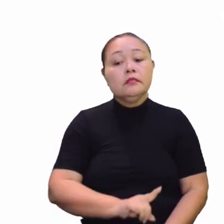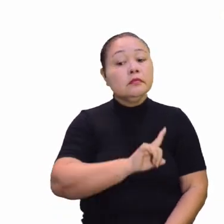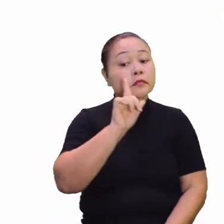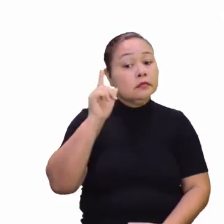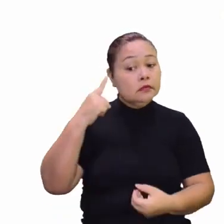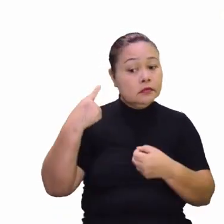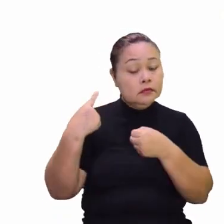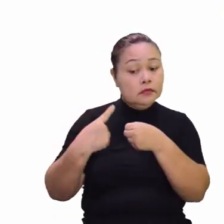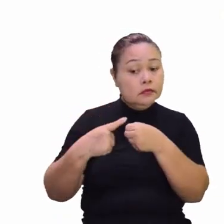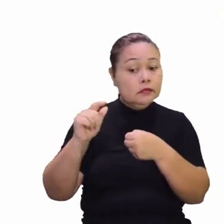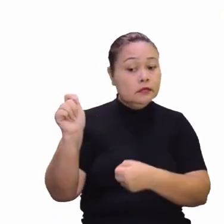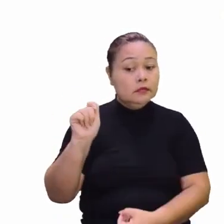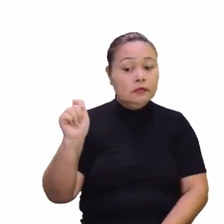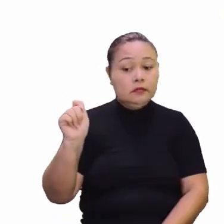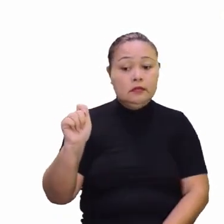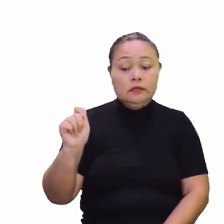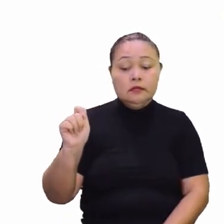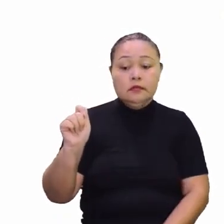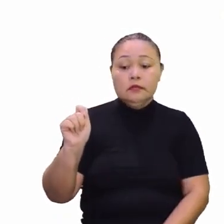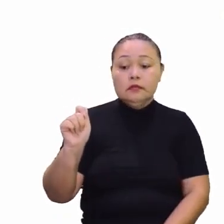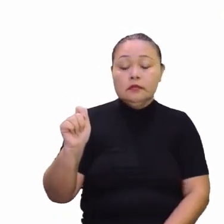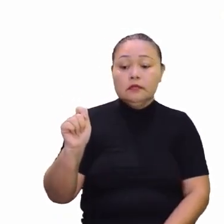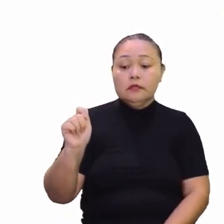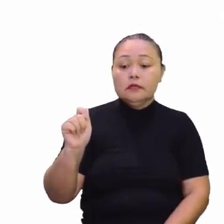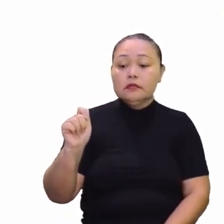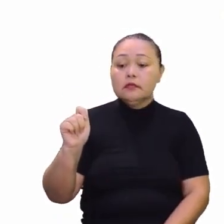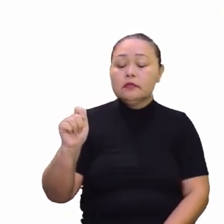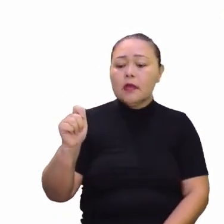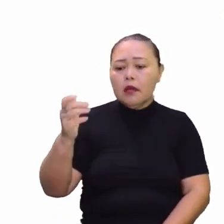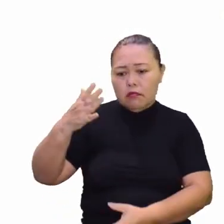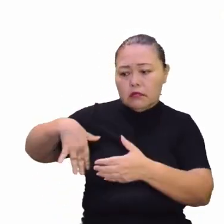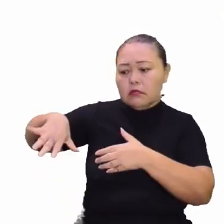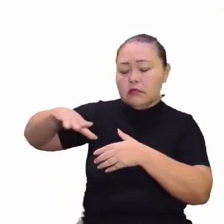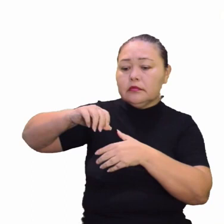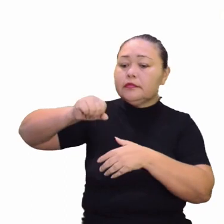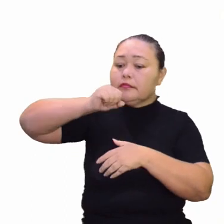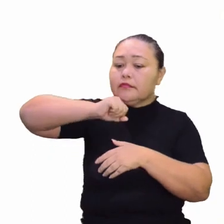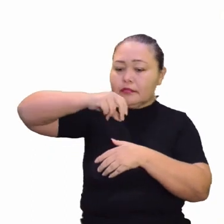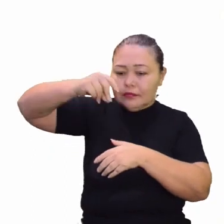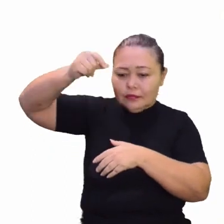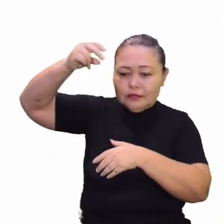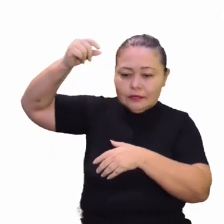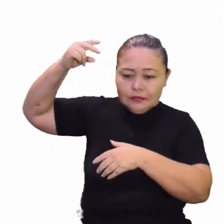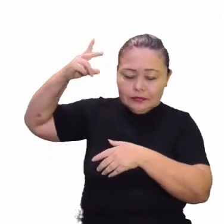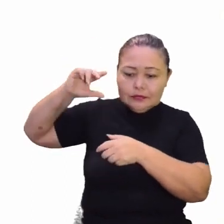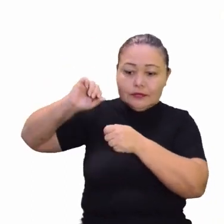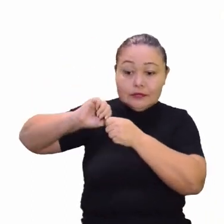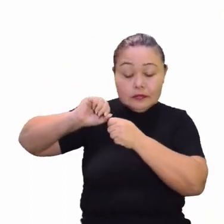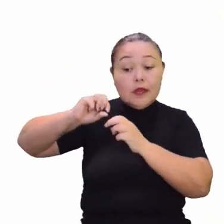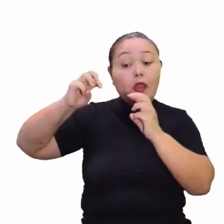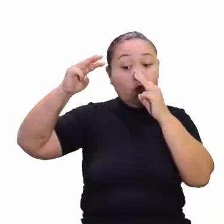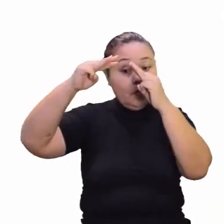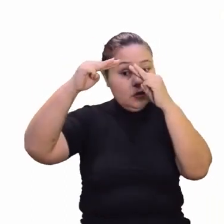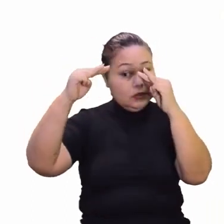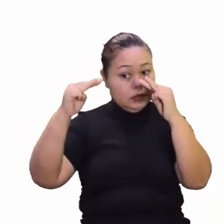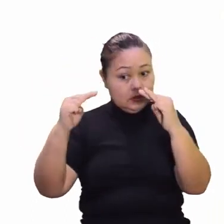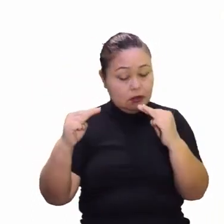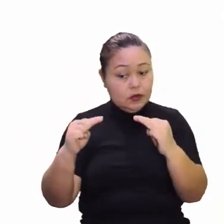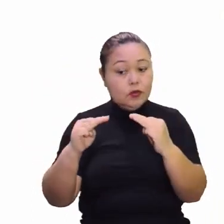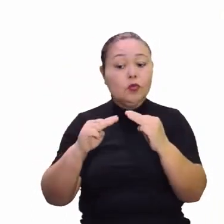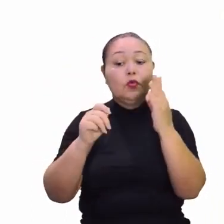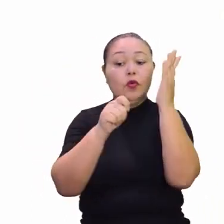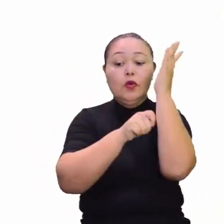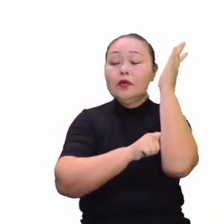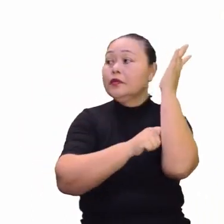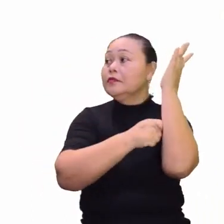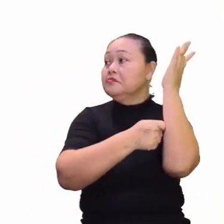em Ariquemes, tem a parte antiga da cidade, tem um museu lá, do seringueiro.